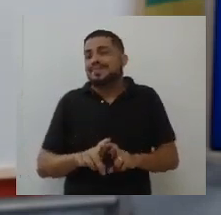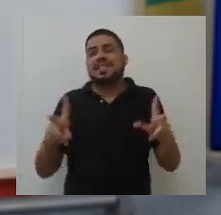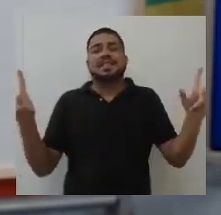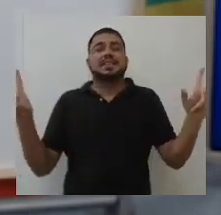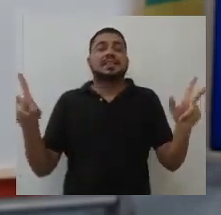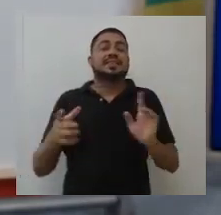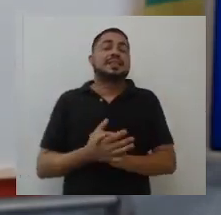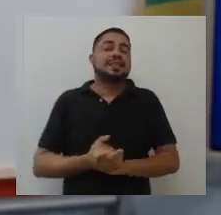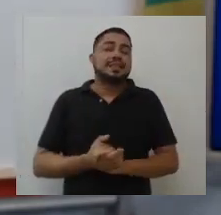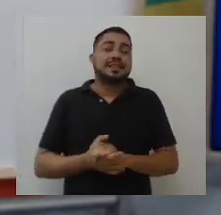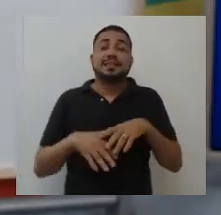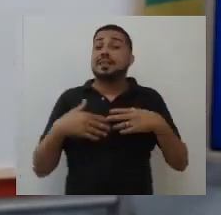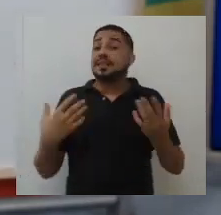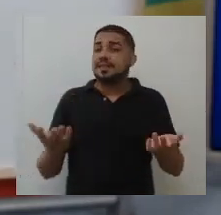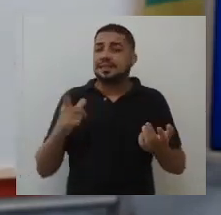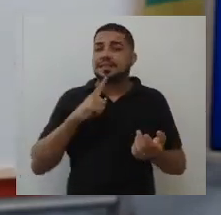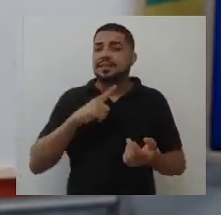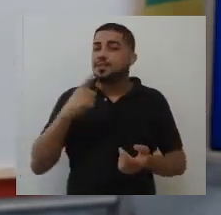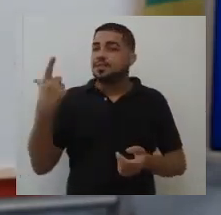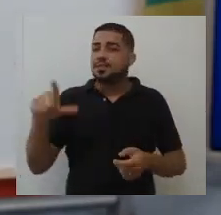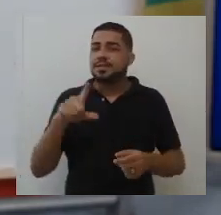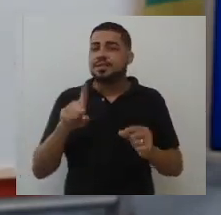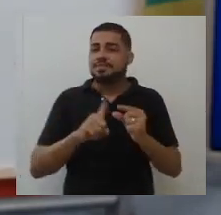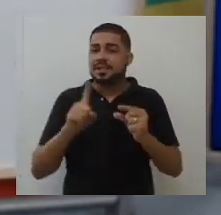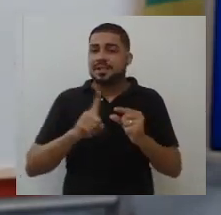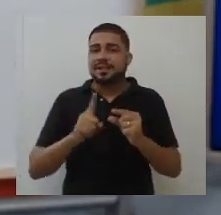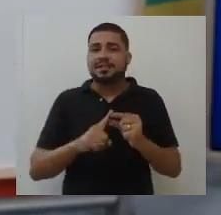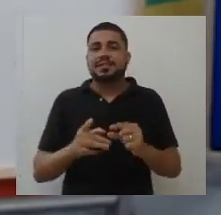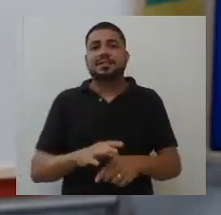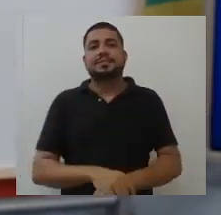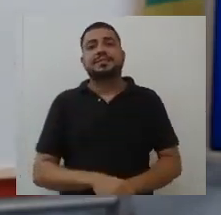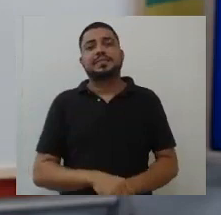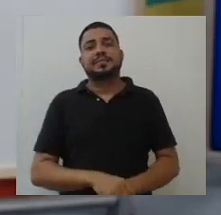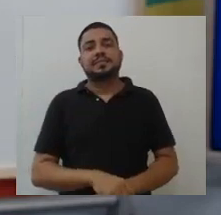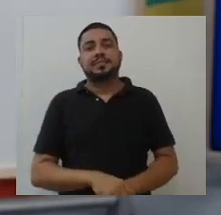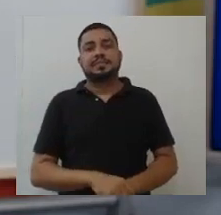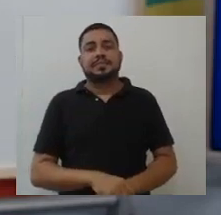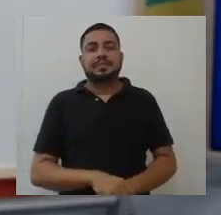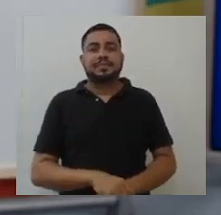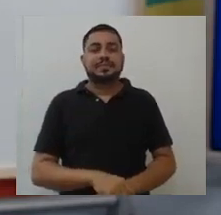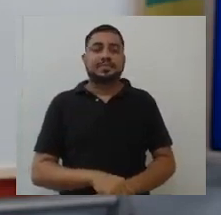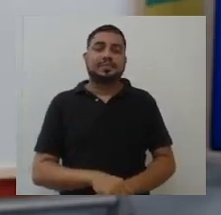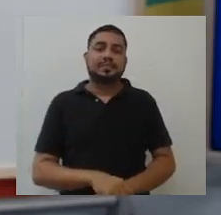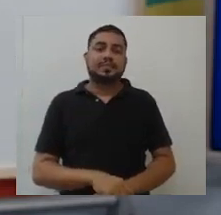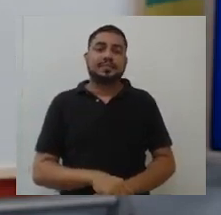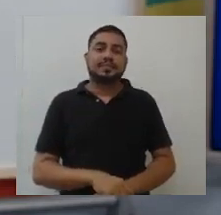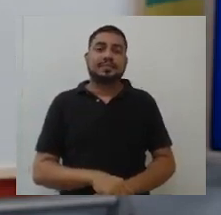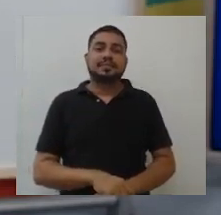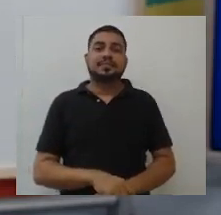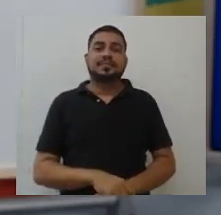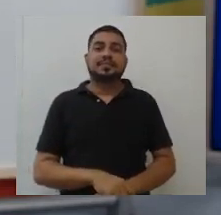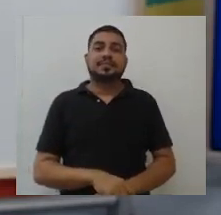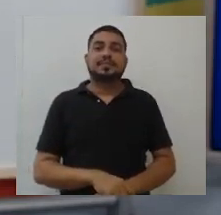certo? E aí eu tenho uma outra palavra para vocês. Deixa eu colocar aqui, ó.